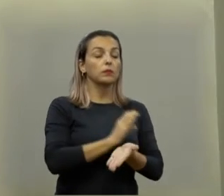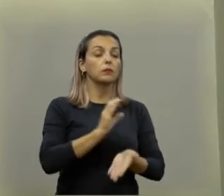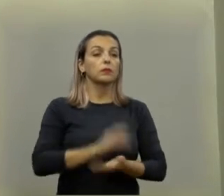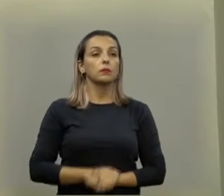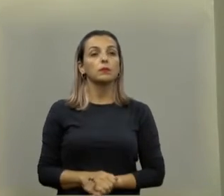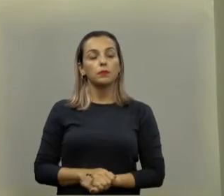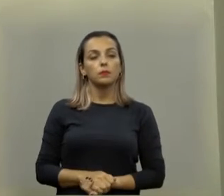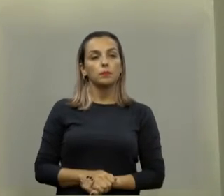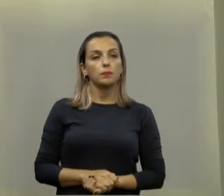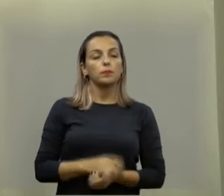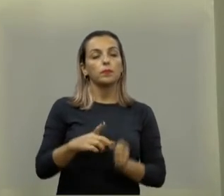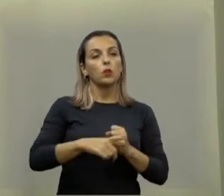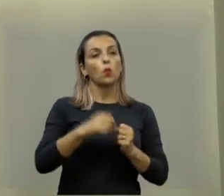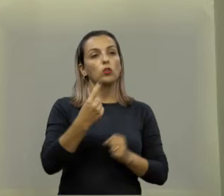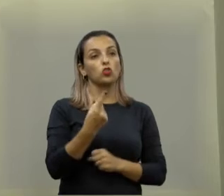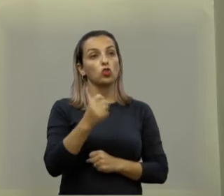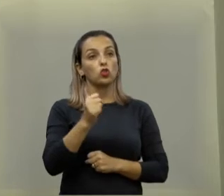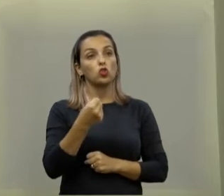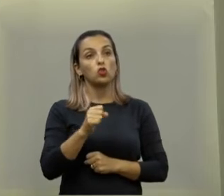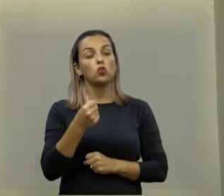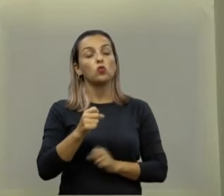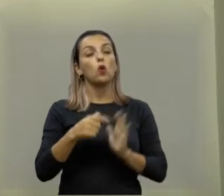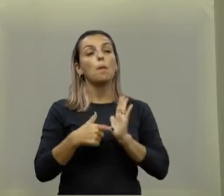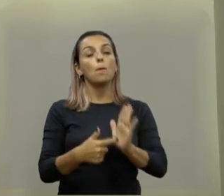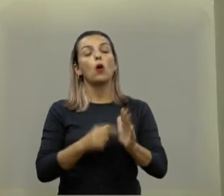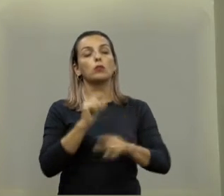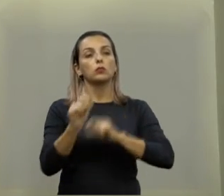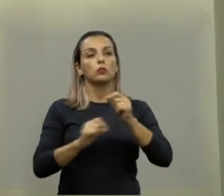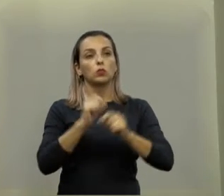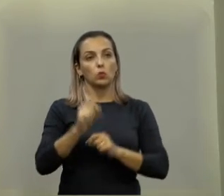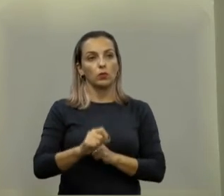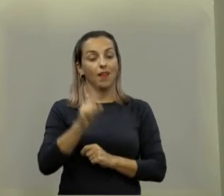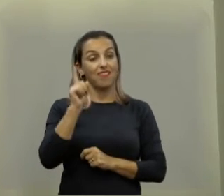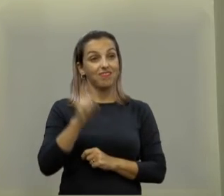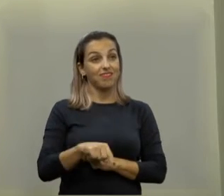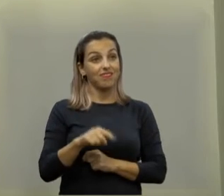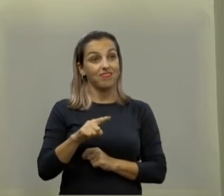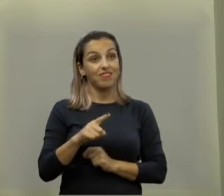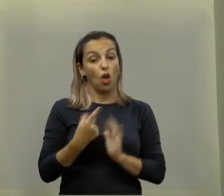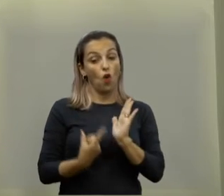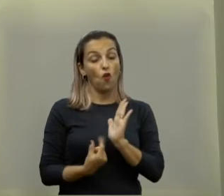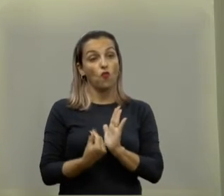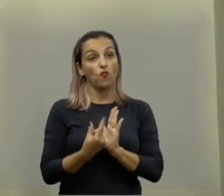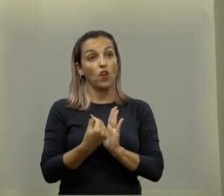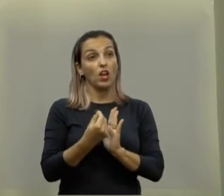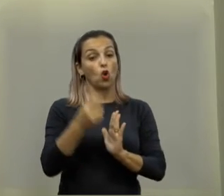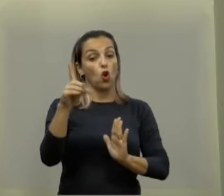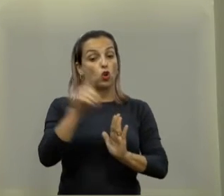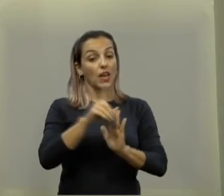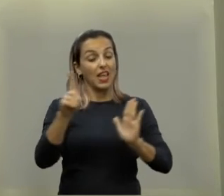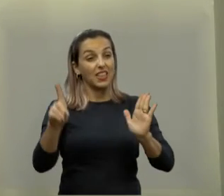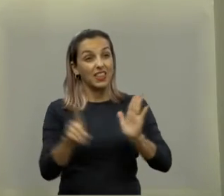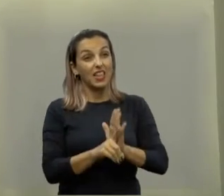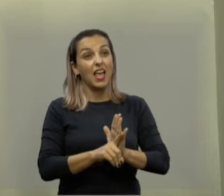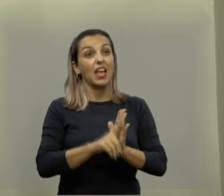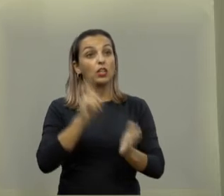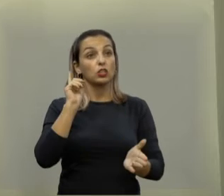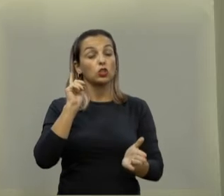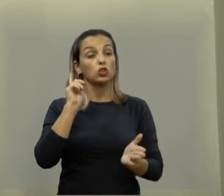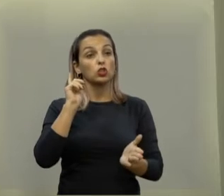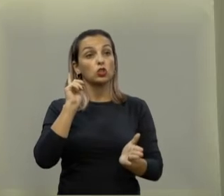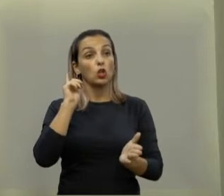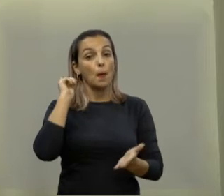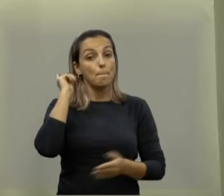e o artigo 18 parágrafo único estabelece que os preços públicos serão fixados por decreto do Poder Executivo